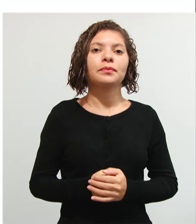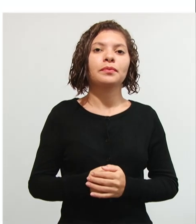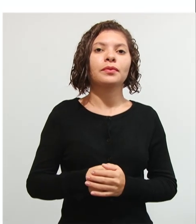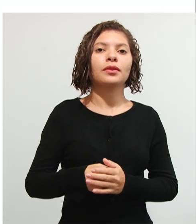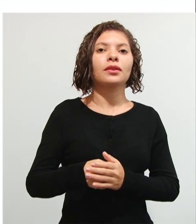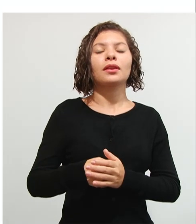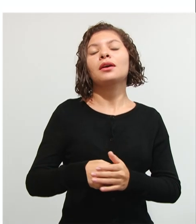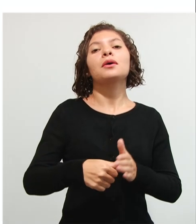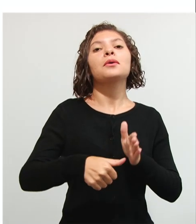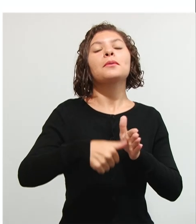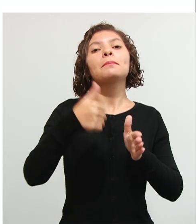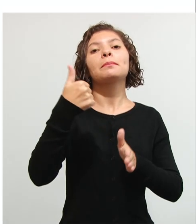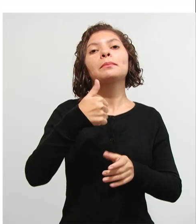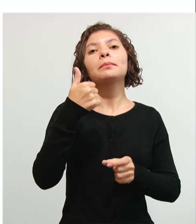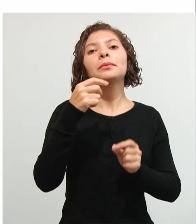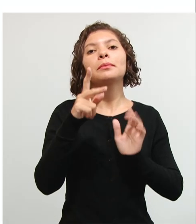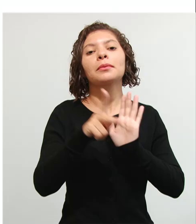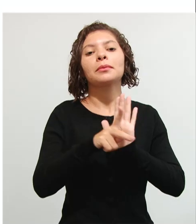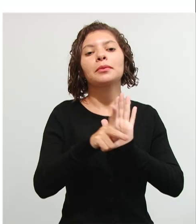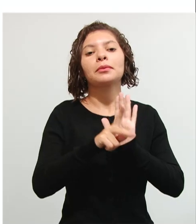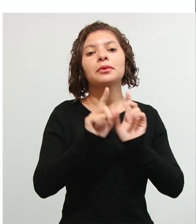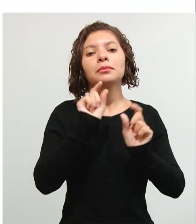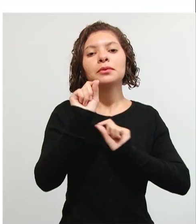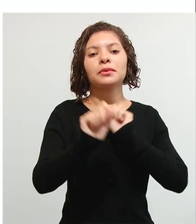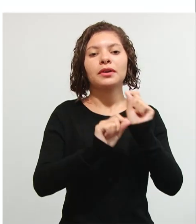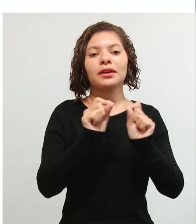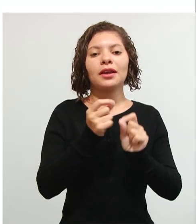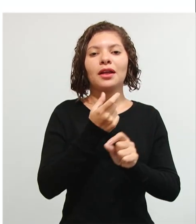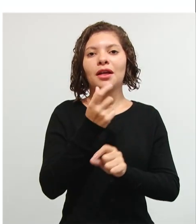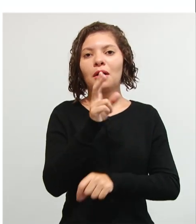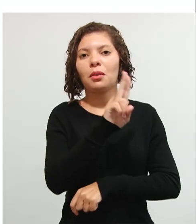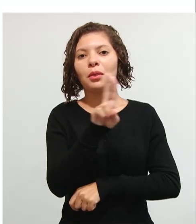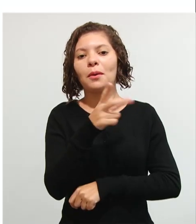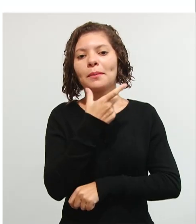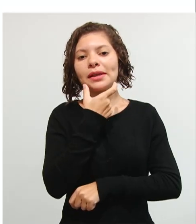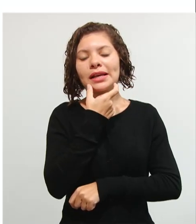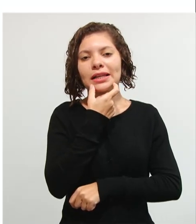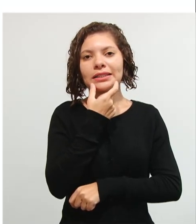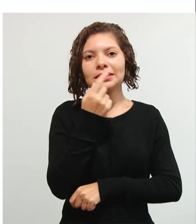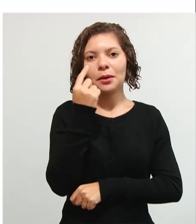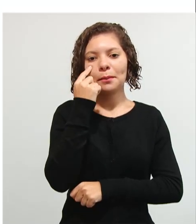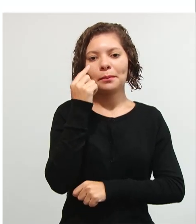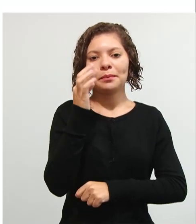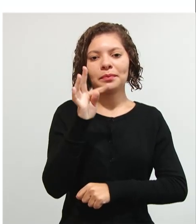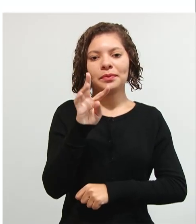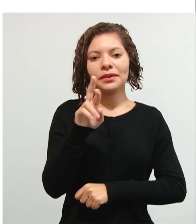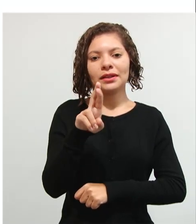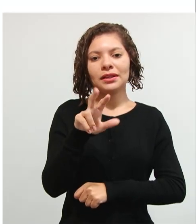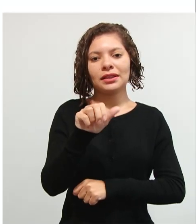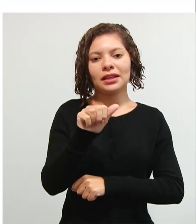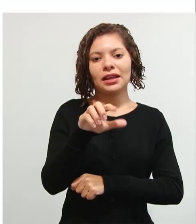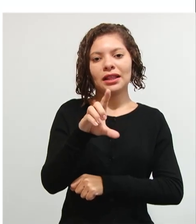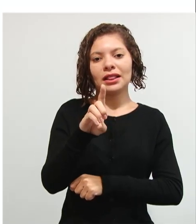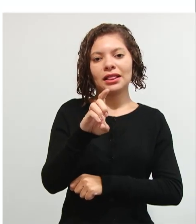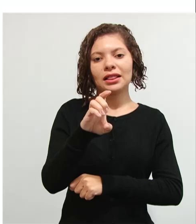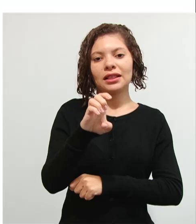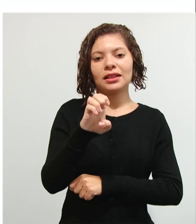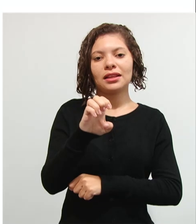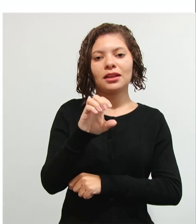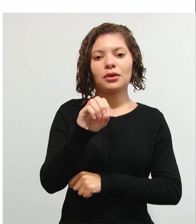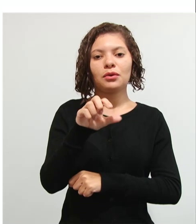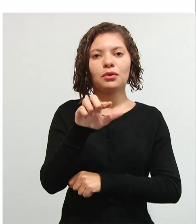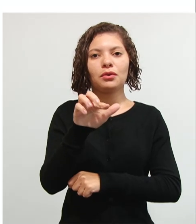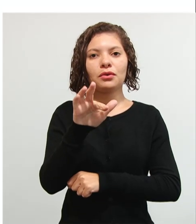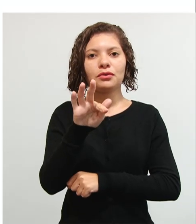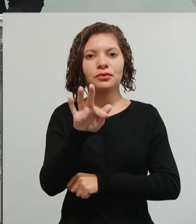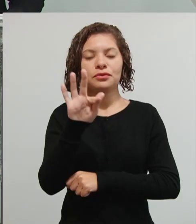primeiro princípio tem a ver com um termo em inglês chamado trade-offs. Ai, gente, eu tenho que dizer, né? Eu acho meio